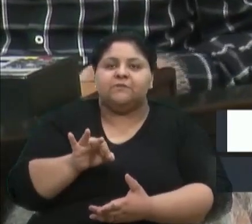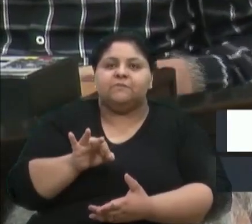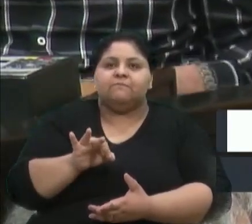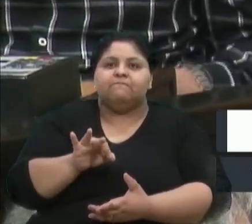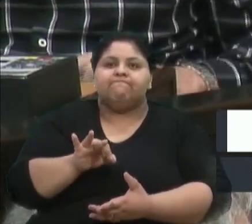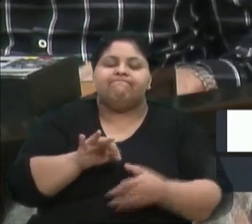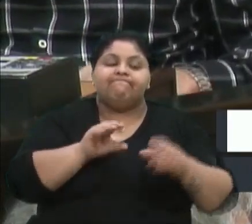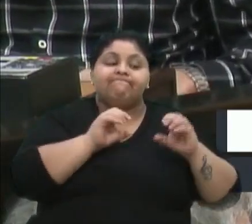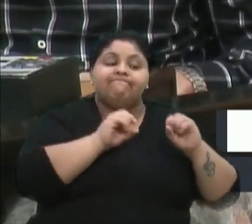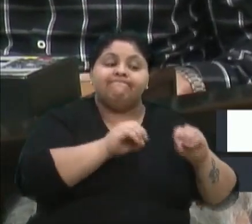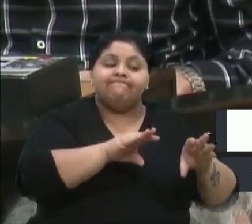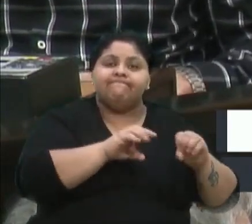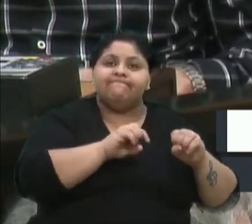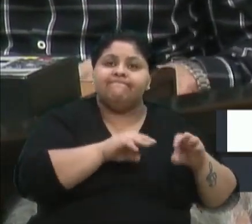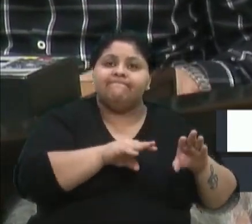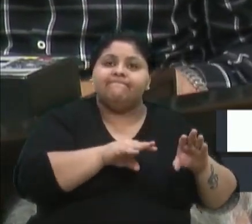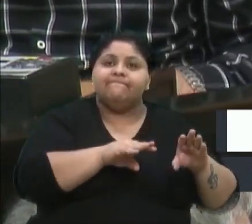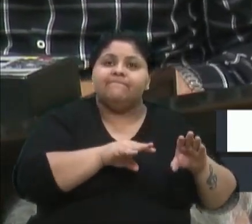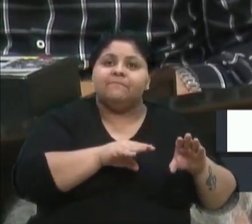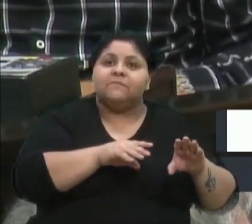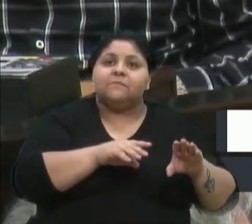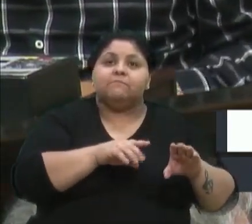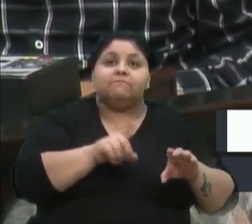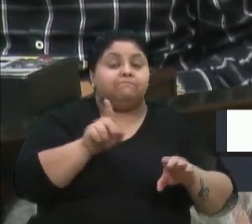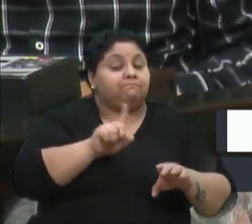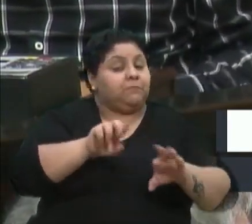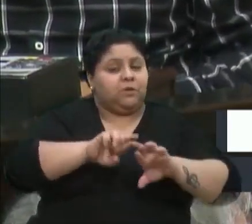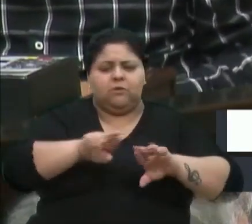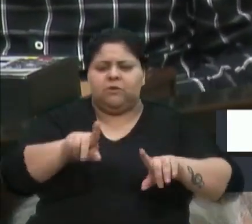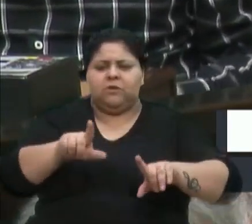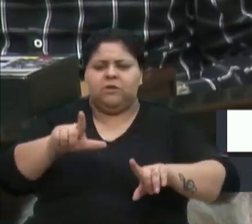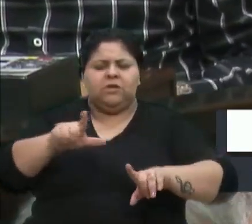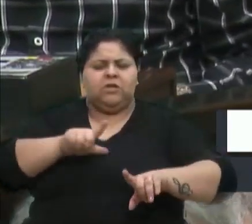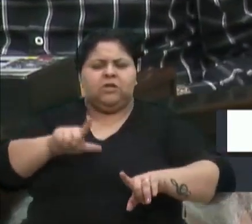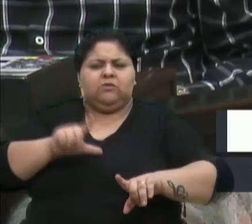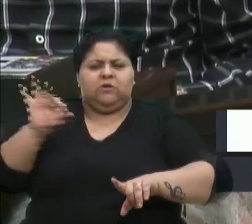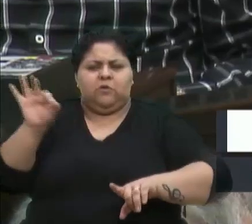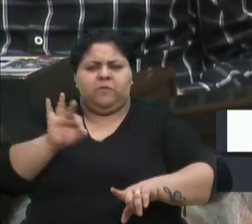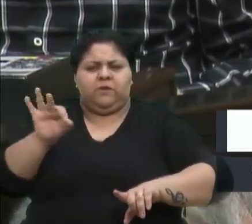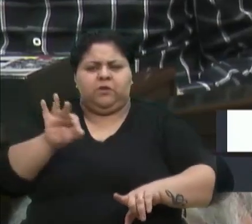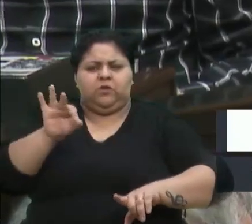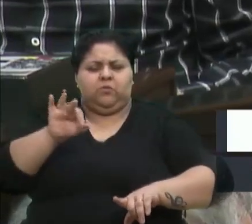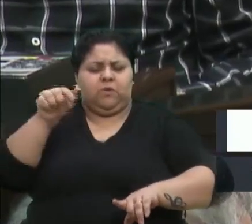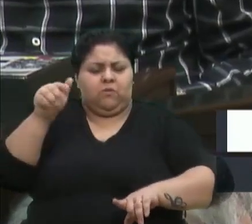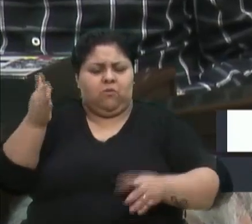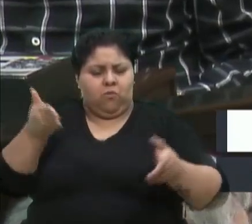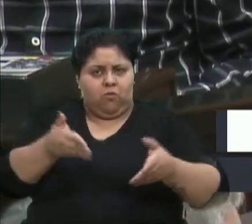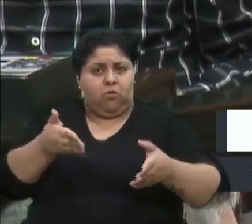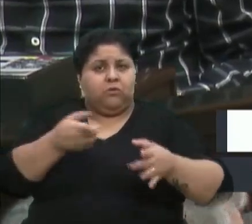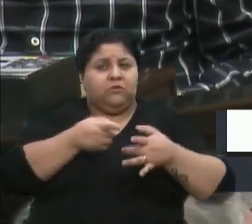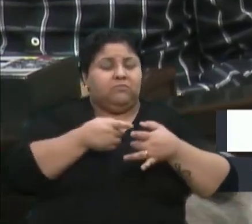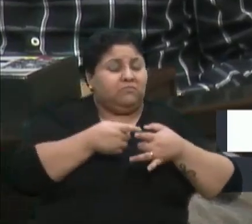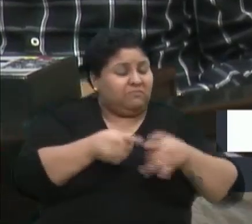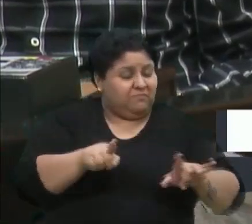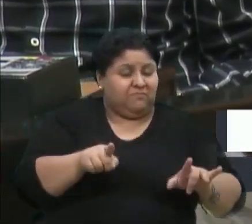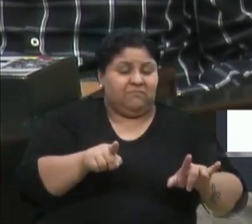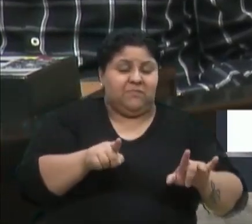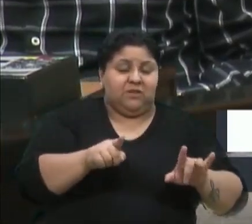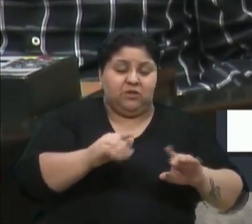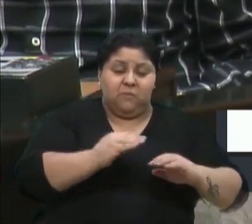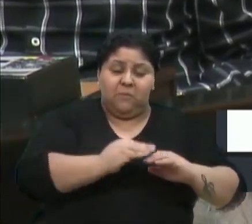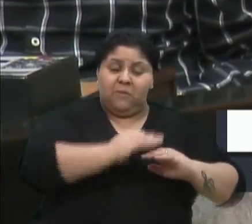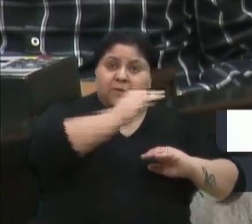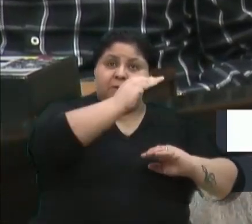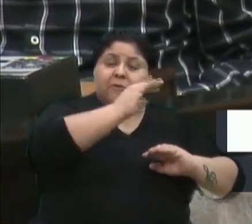a educação não é diferente eu não tenho percentual aqui mas é a mais